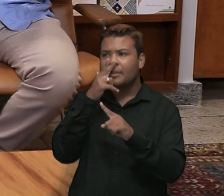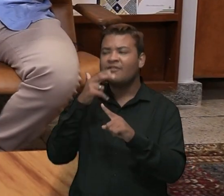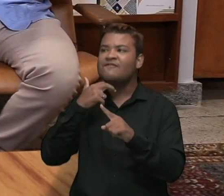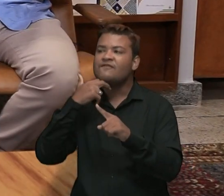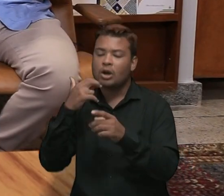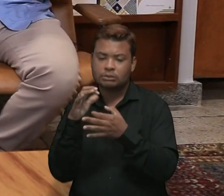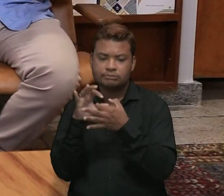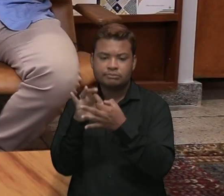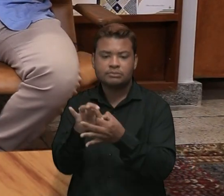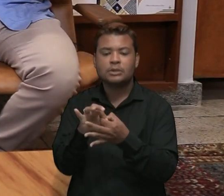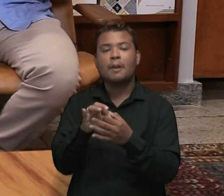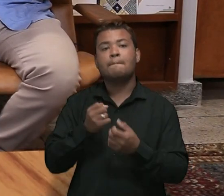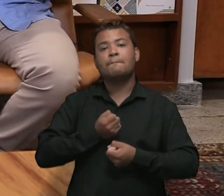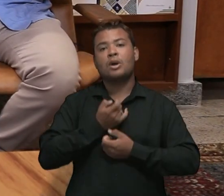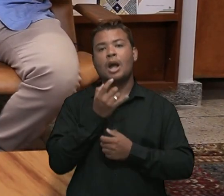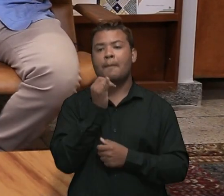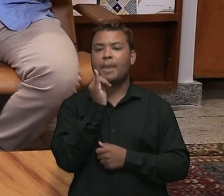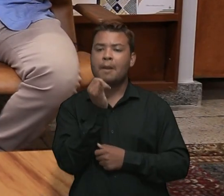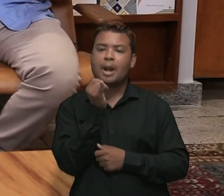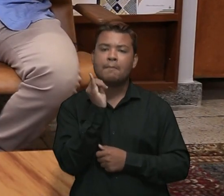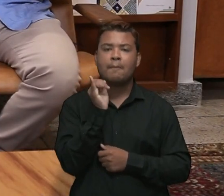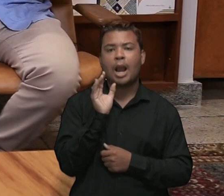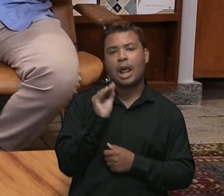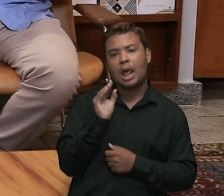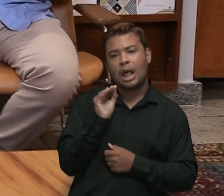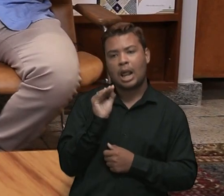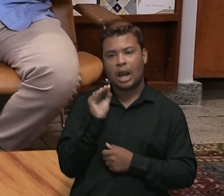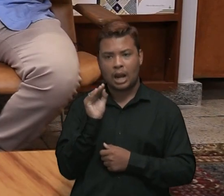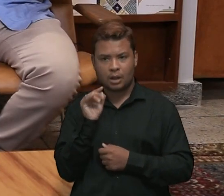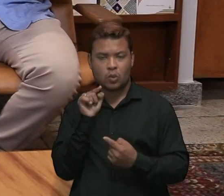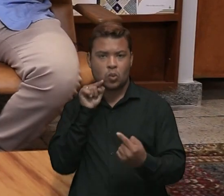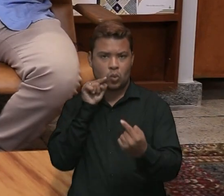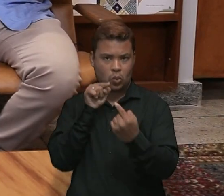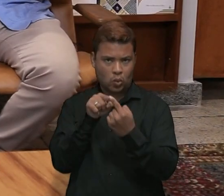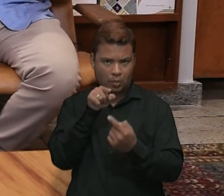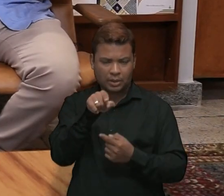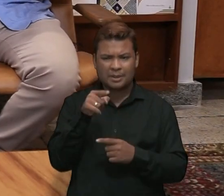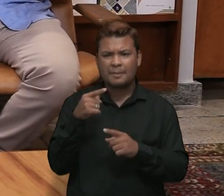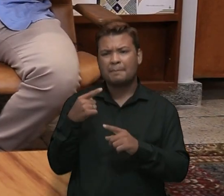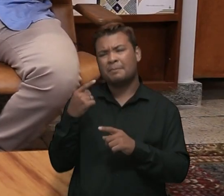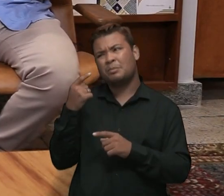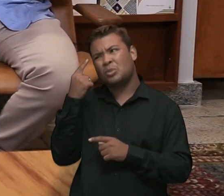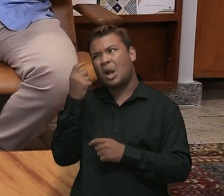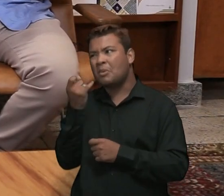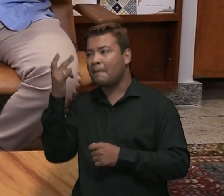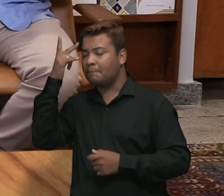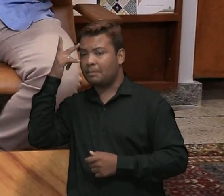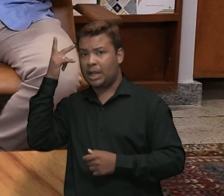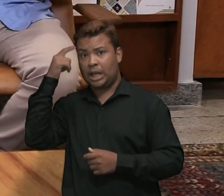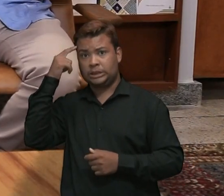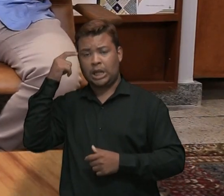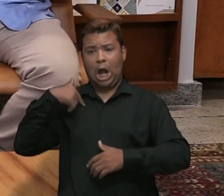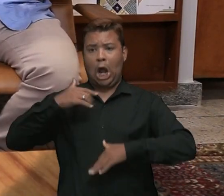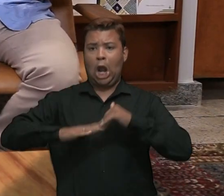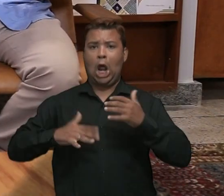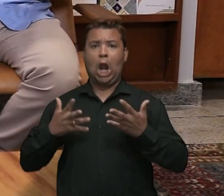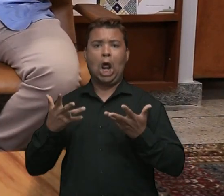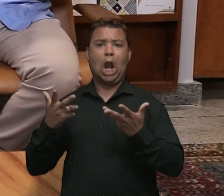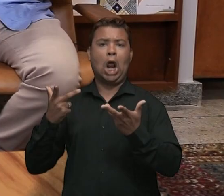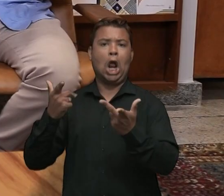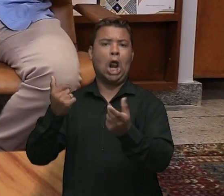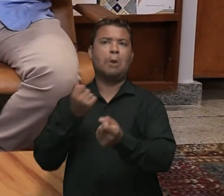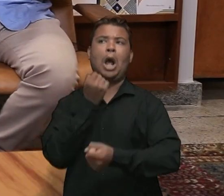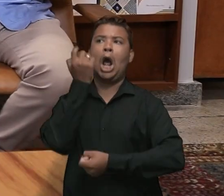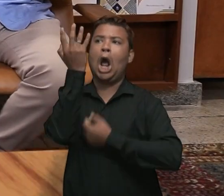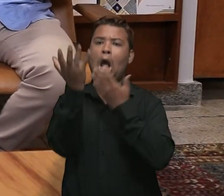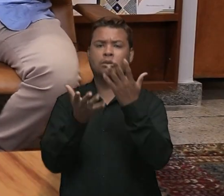gente diz o poema, em vez de ter essa preocupação de que alguém tem que ter assim, uma especialidade, tem que ser especialista para poder recitar. Não, você diz o poema,